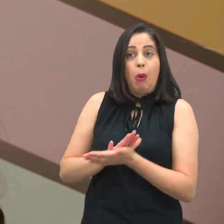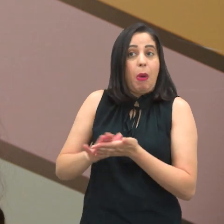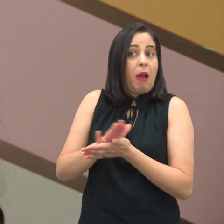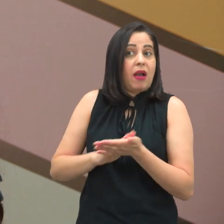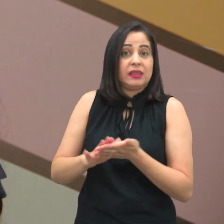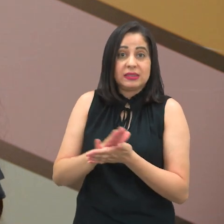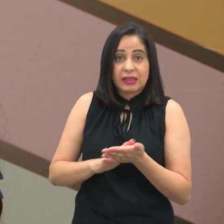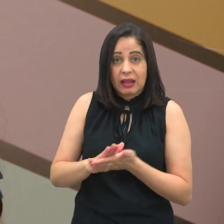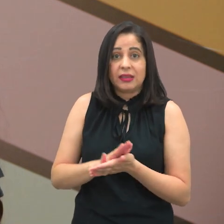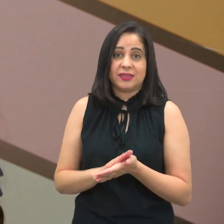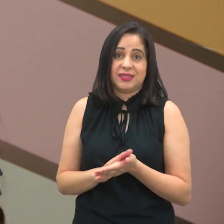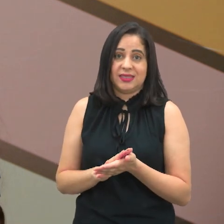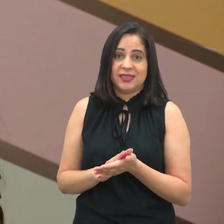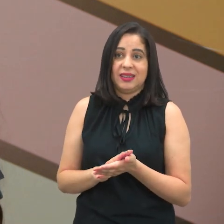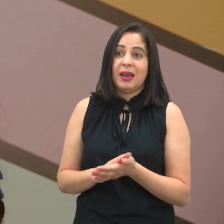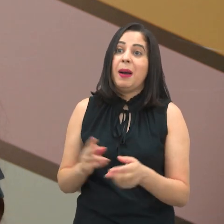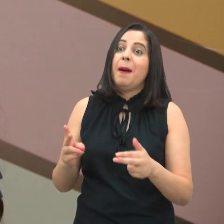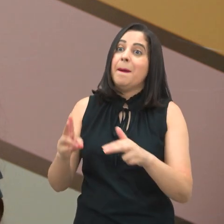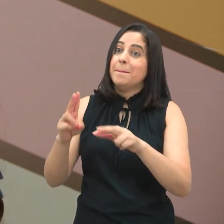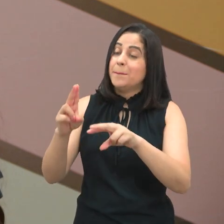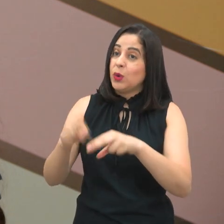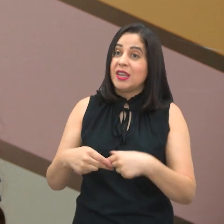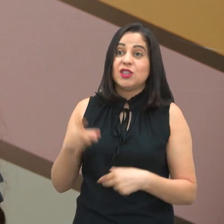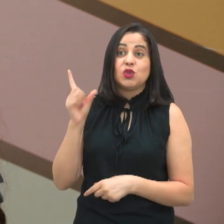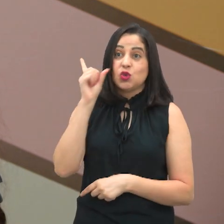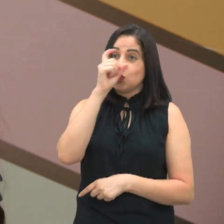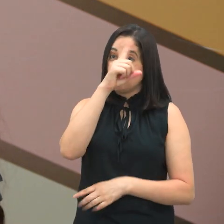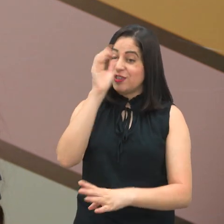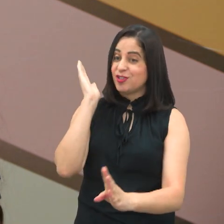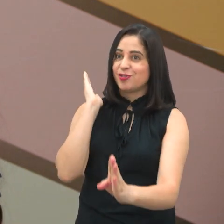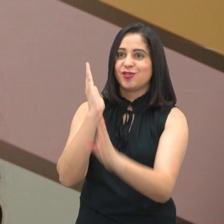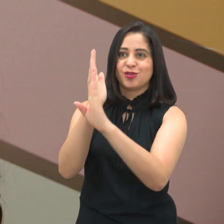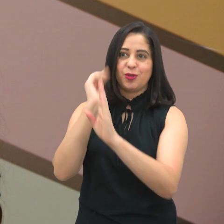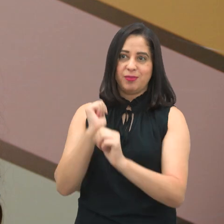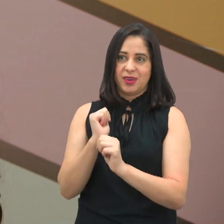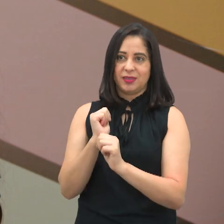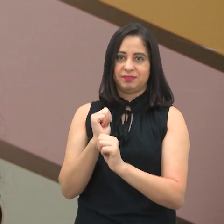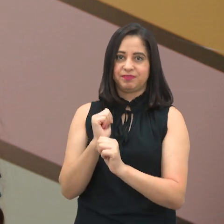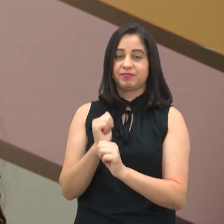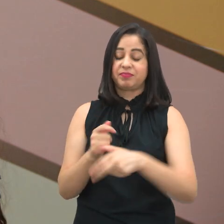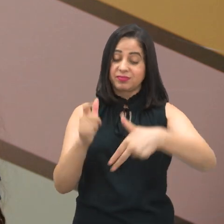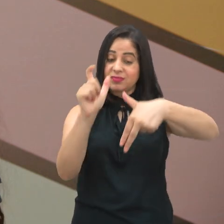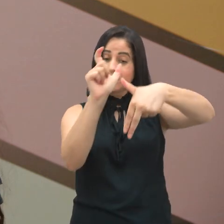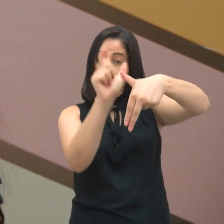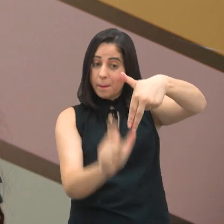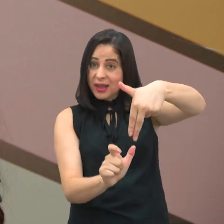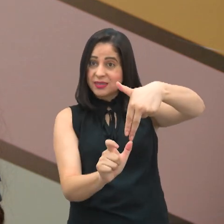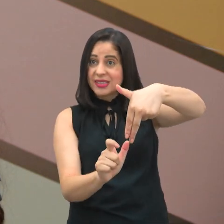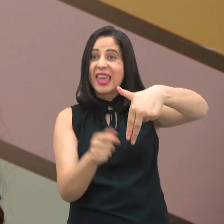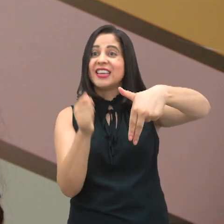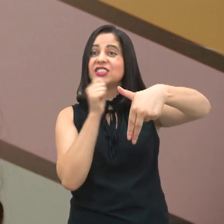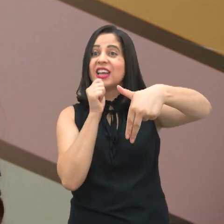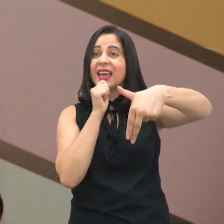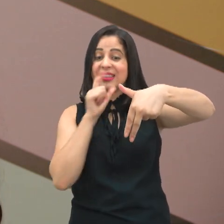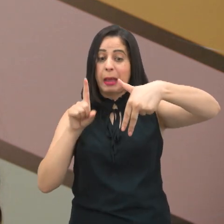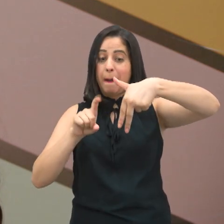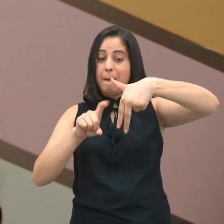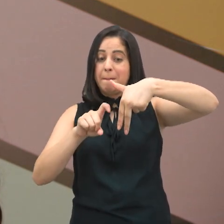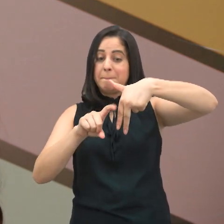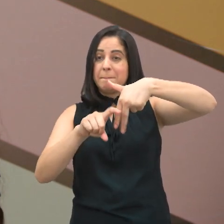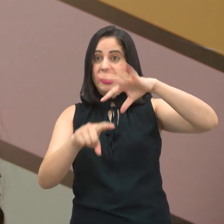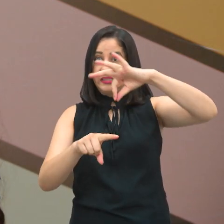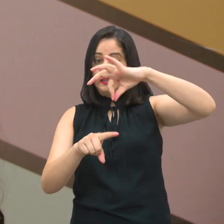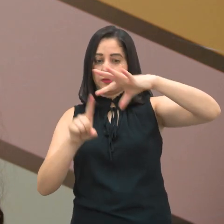período sem sintoma. Isso que é o traiçoeiro, porque o paciente continua tendo a bactéria, continua infectando e sem